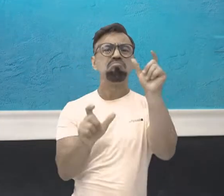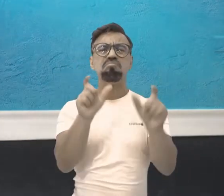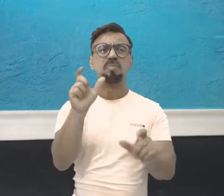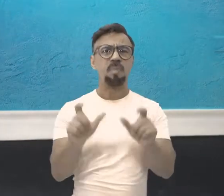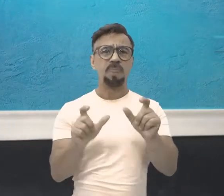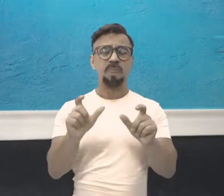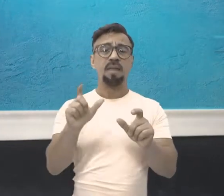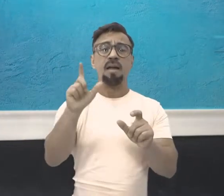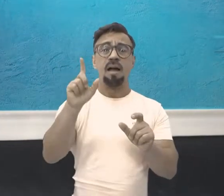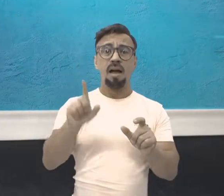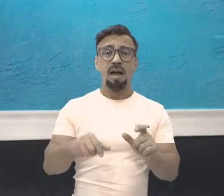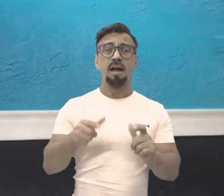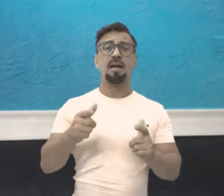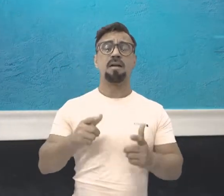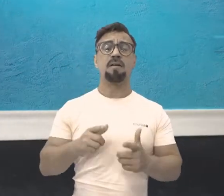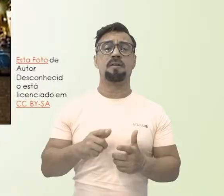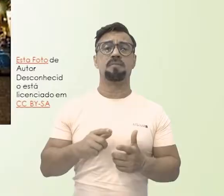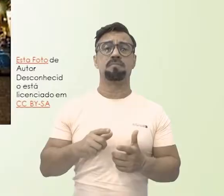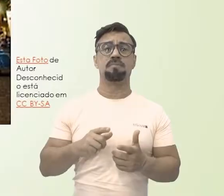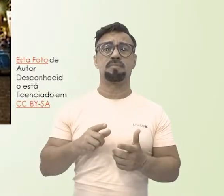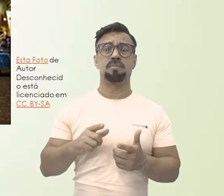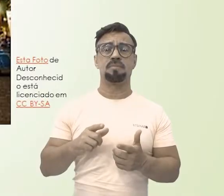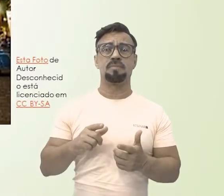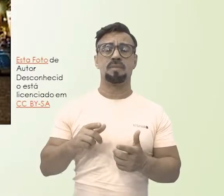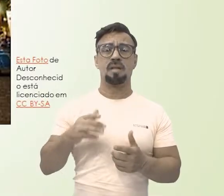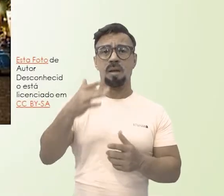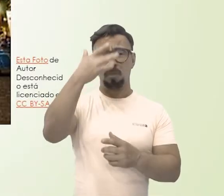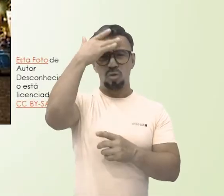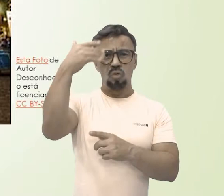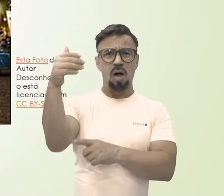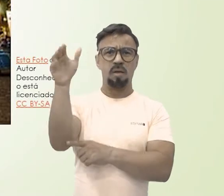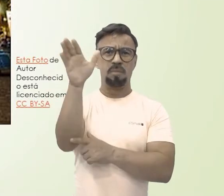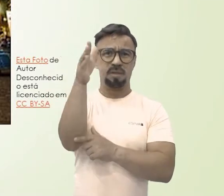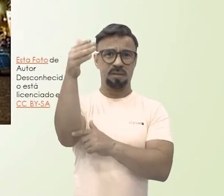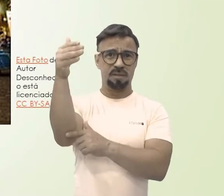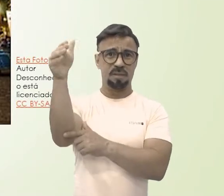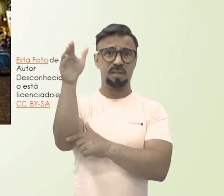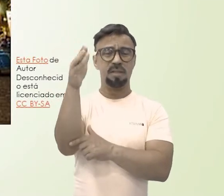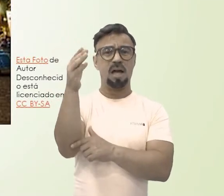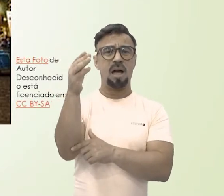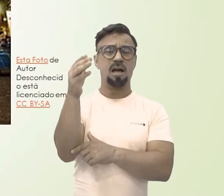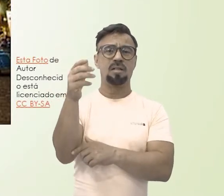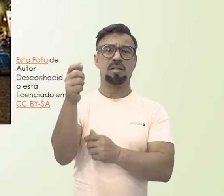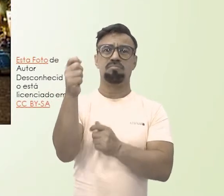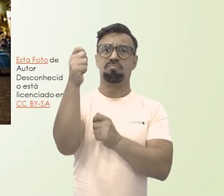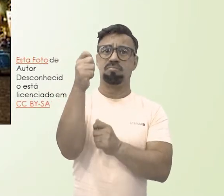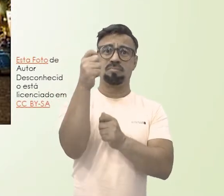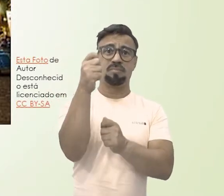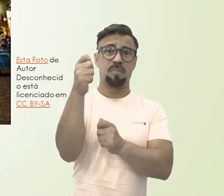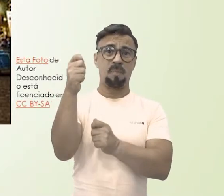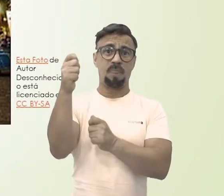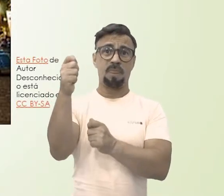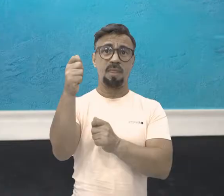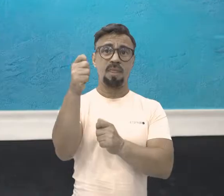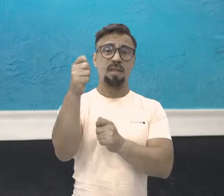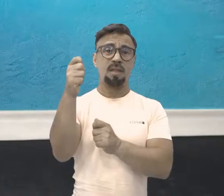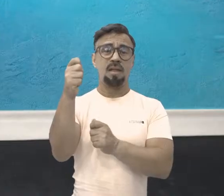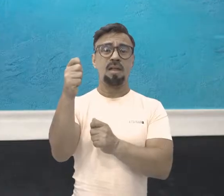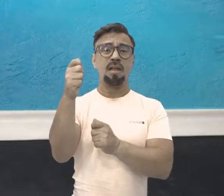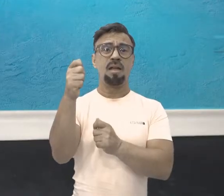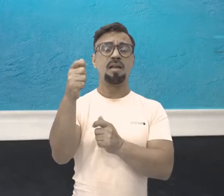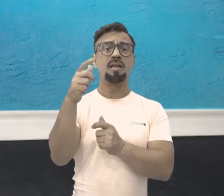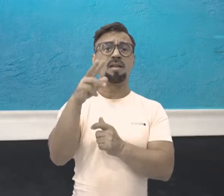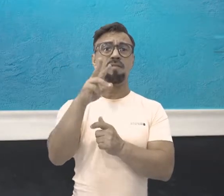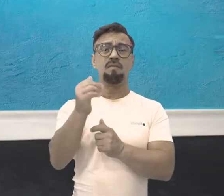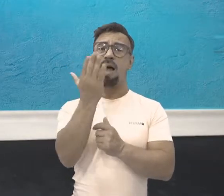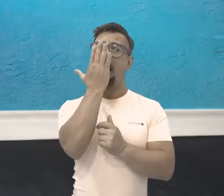Esses personagens históricos são porta-bandeira ou porta-estandarte, que é o que carrega,